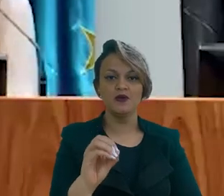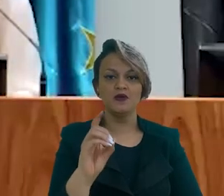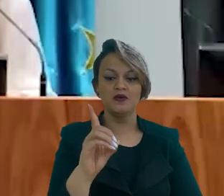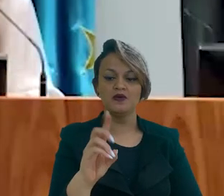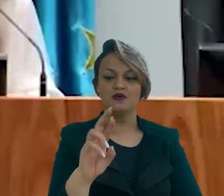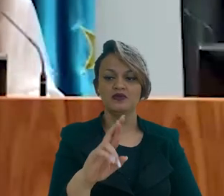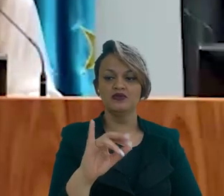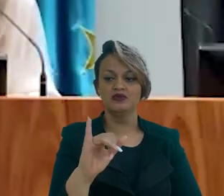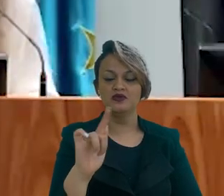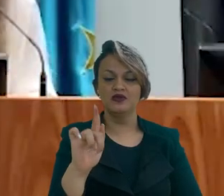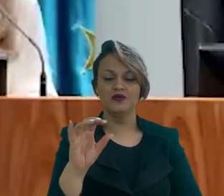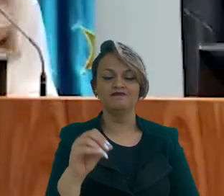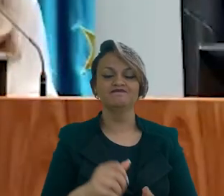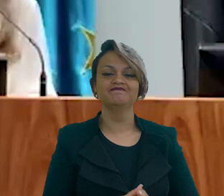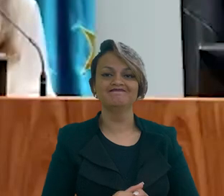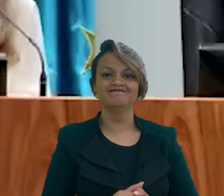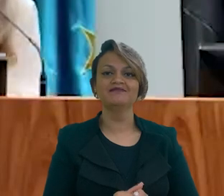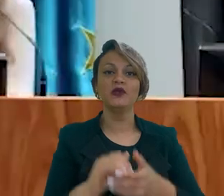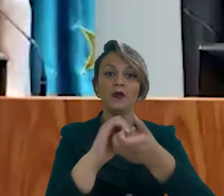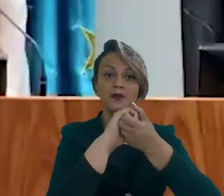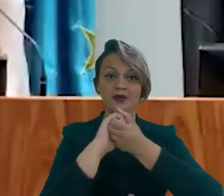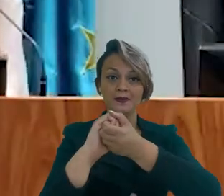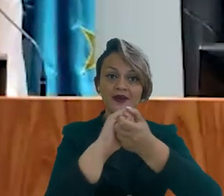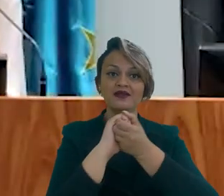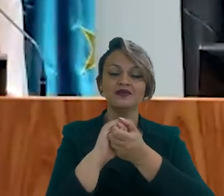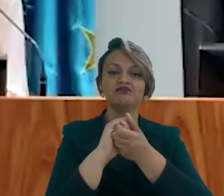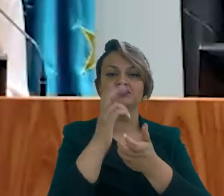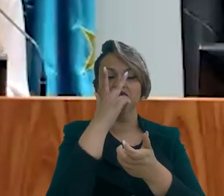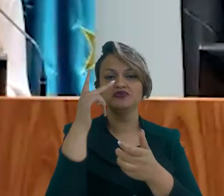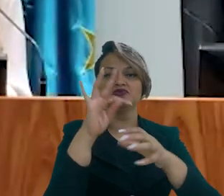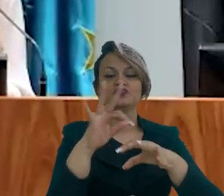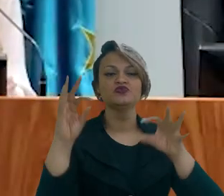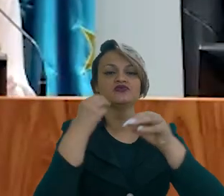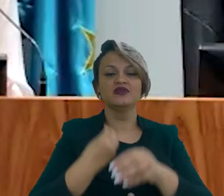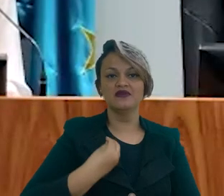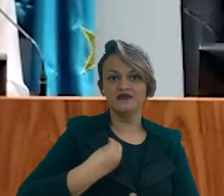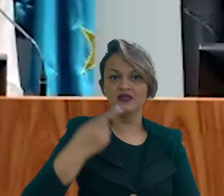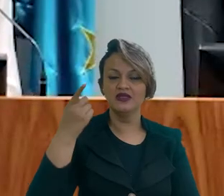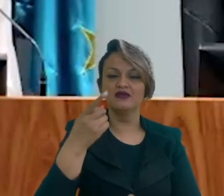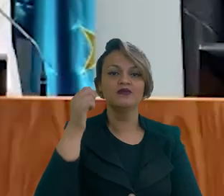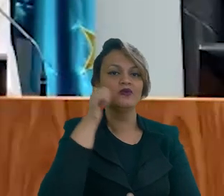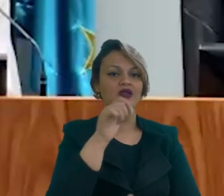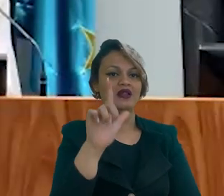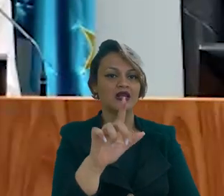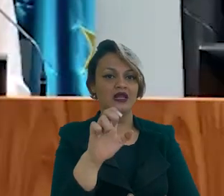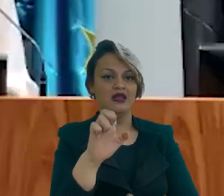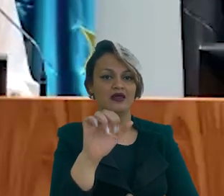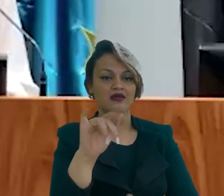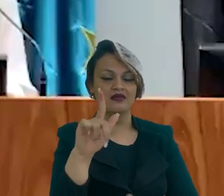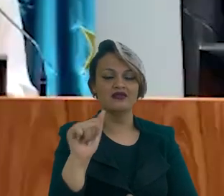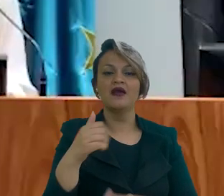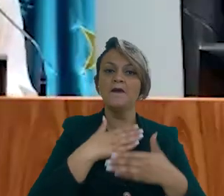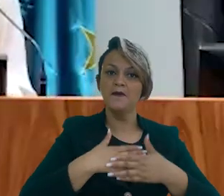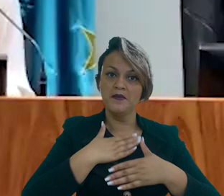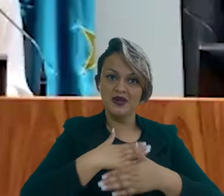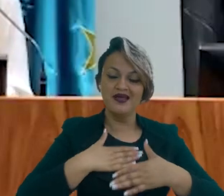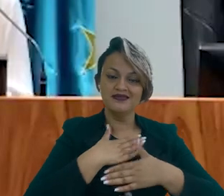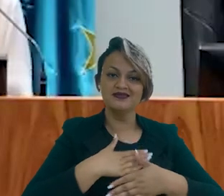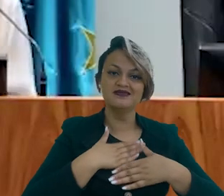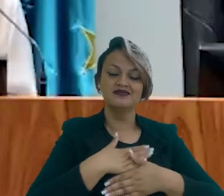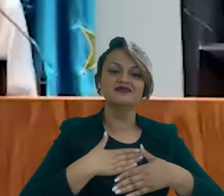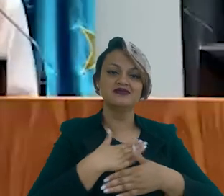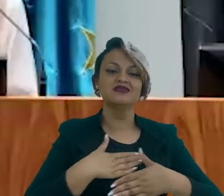querido Dr Rodrigo primeiramente cumprimentar todos Doutora Leila Paiva